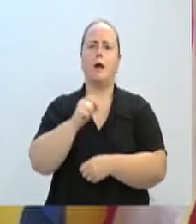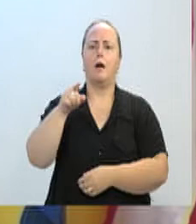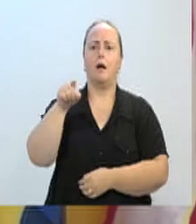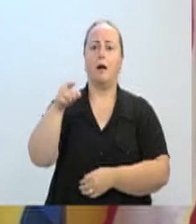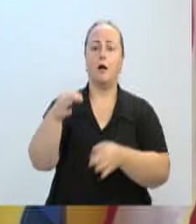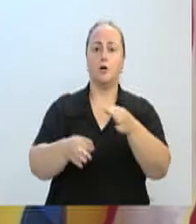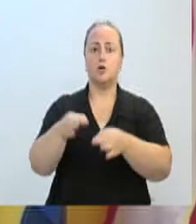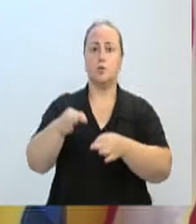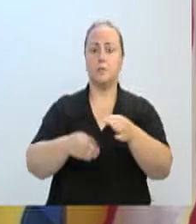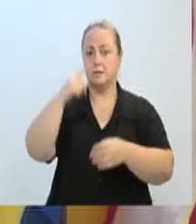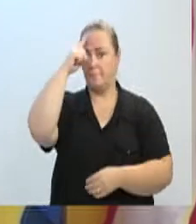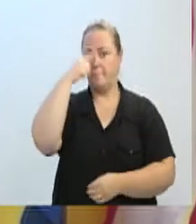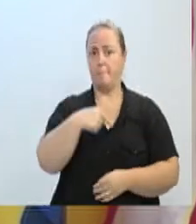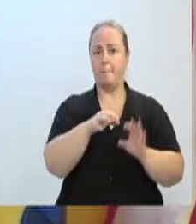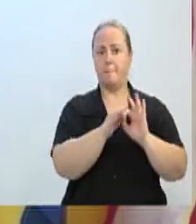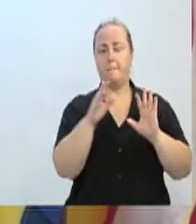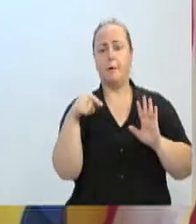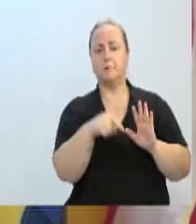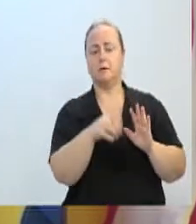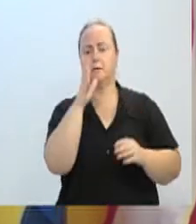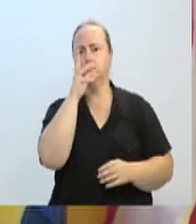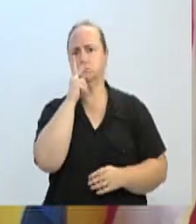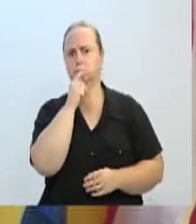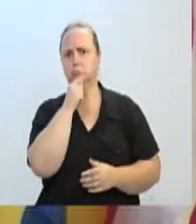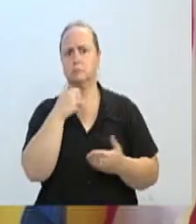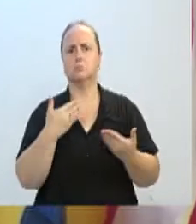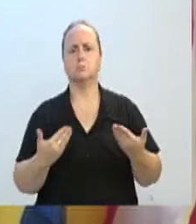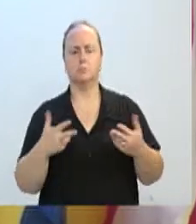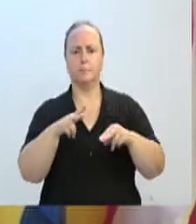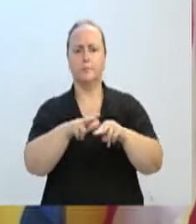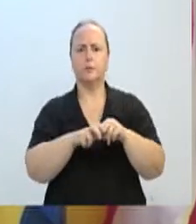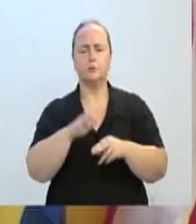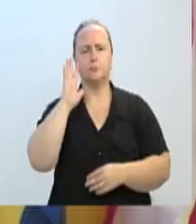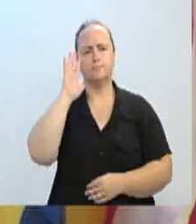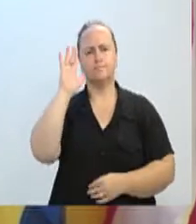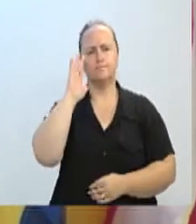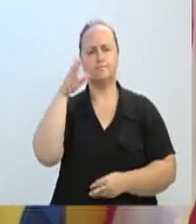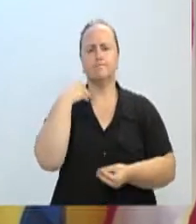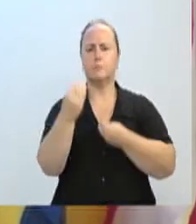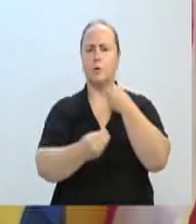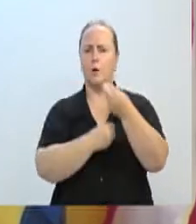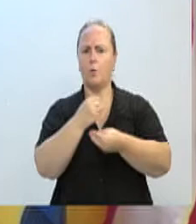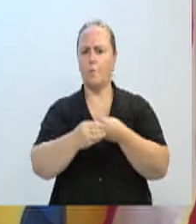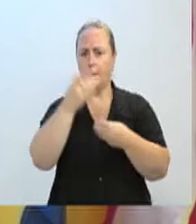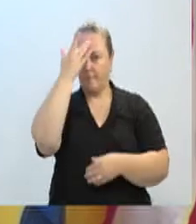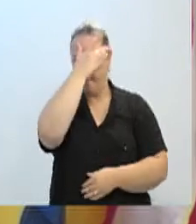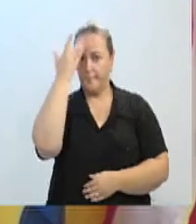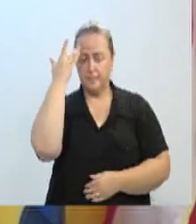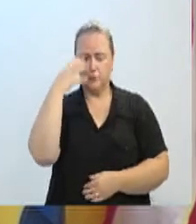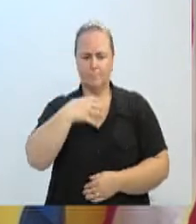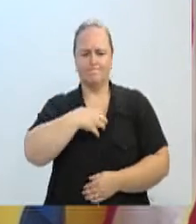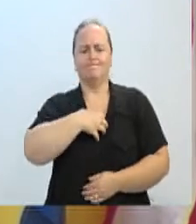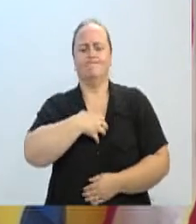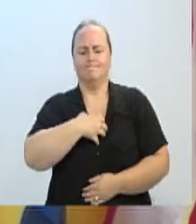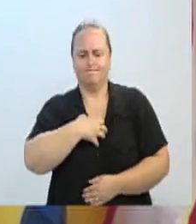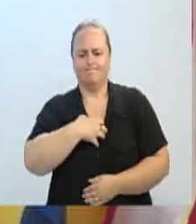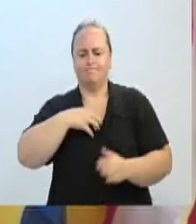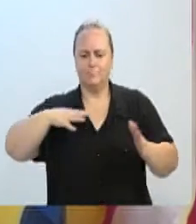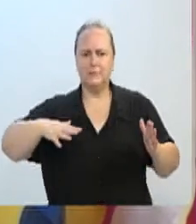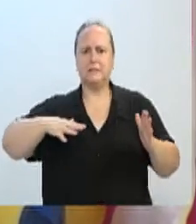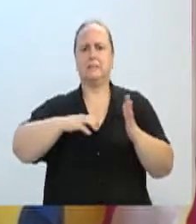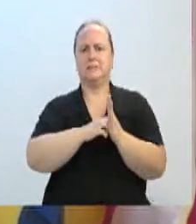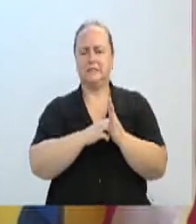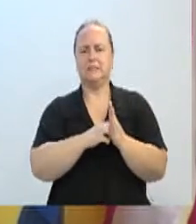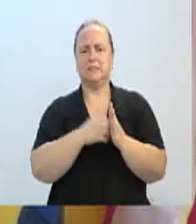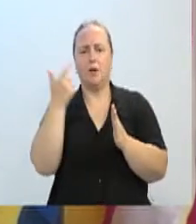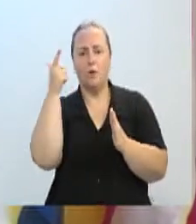vai dificultar. Então, precisa pensar em um protocolo, alguma coisa que seja rápido, para que quem se envolva no acidente, se sinta lesado, possa buscar esta